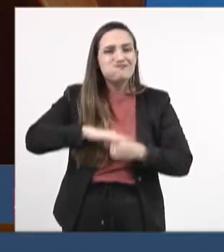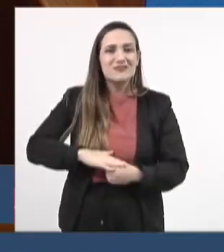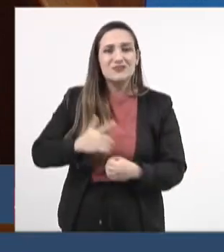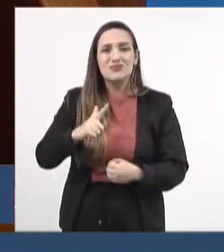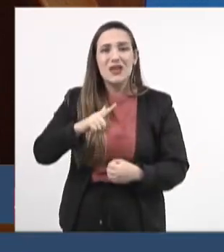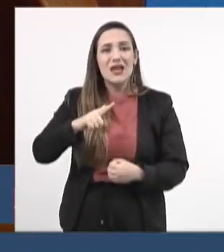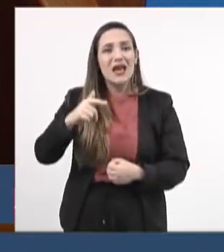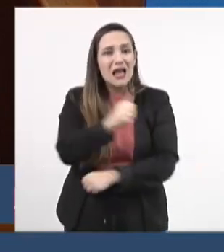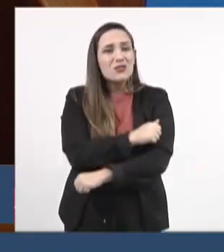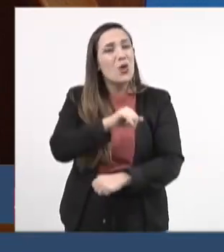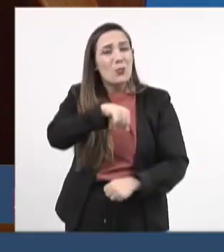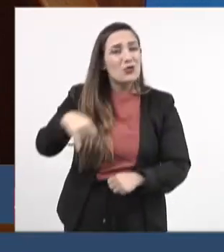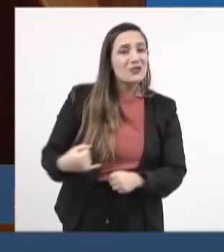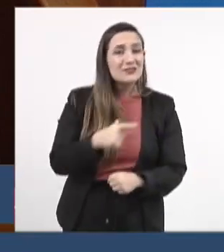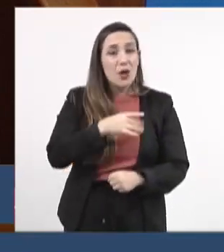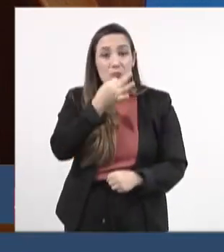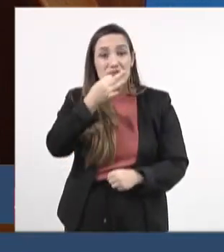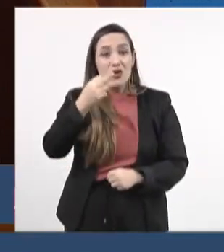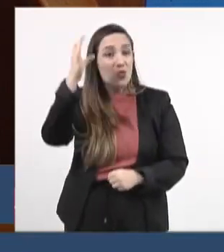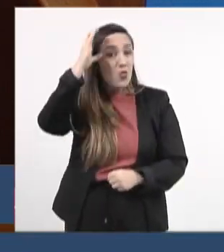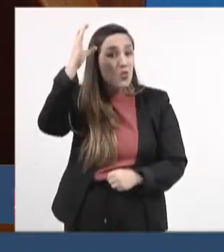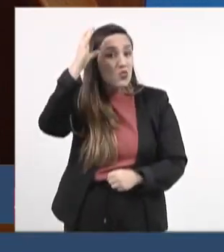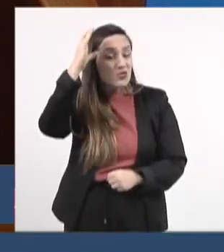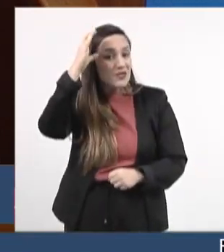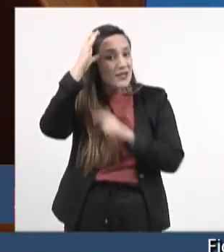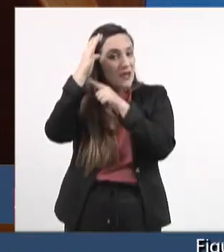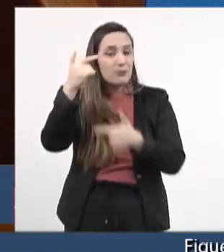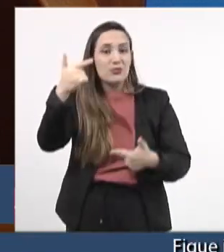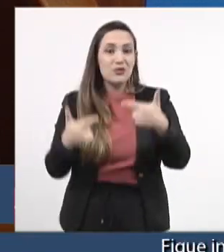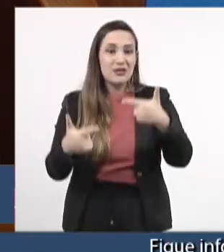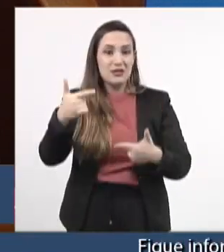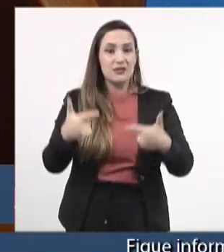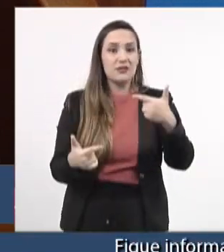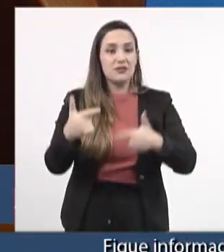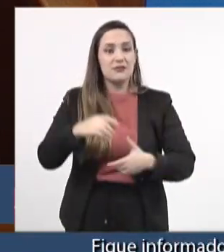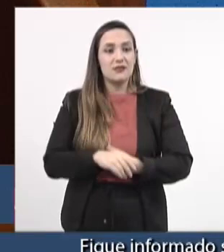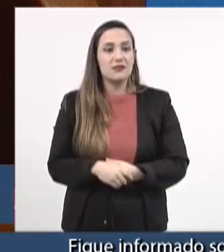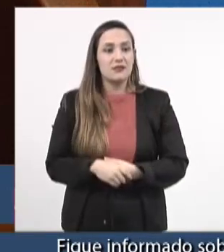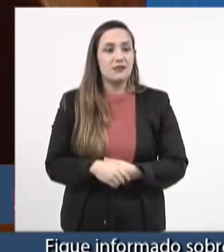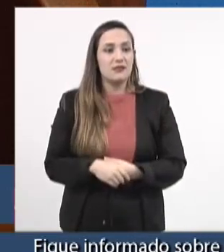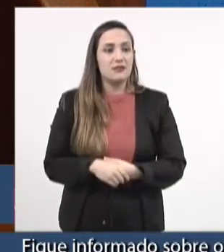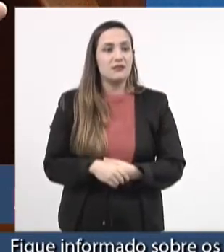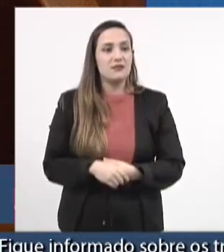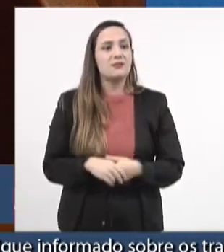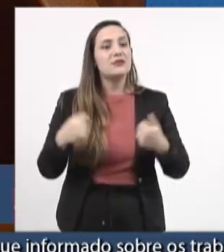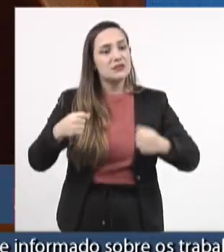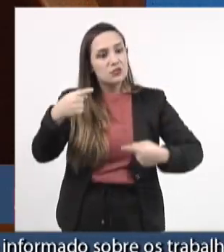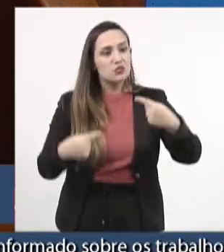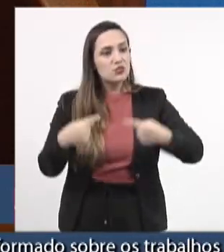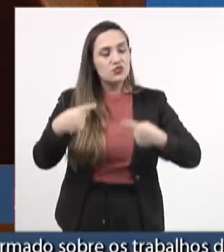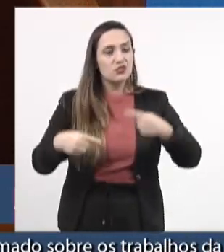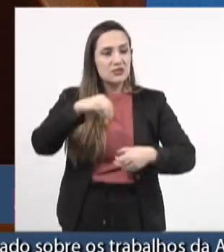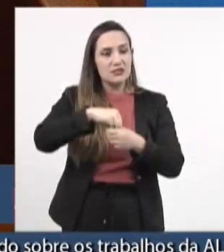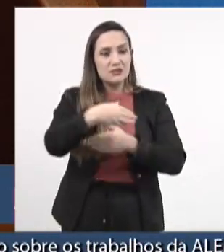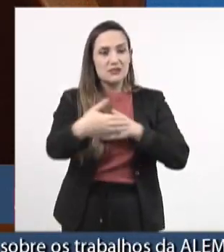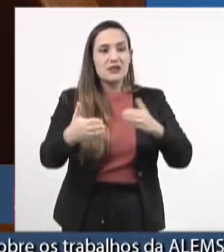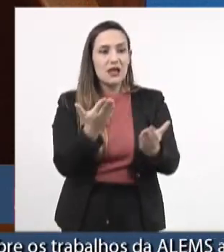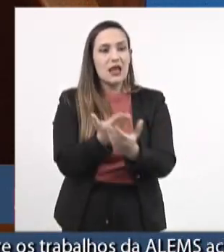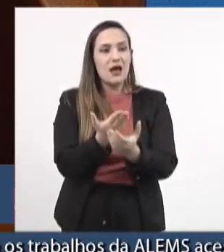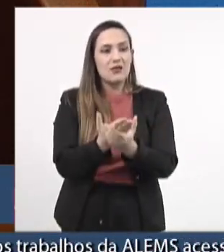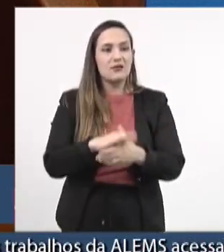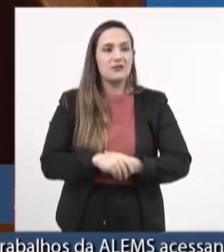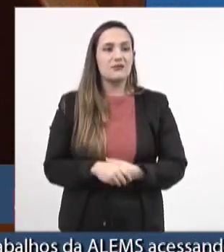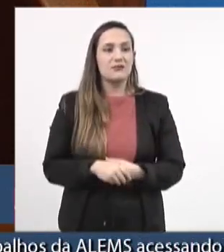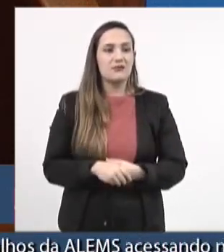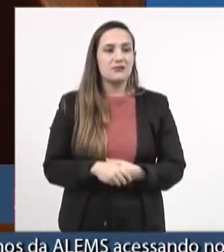oportunidade dos alunos formarem a sua consciência política. Isso tem que ser discutido em sala de aula. Agora,